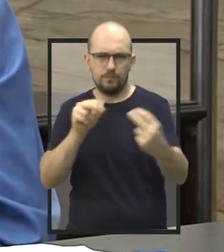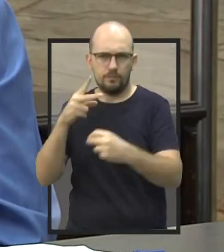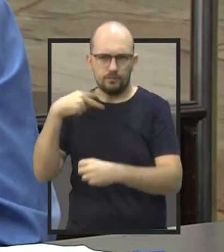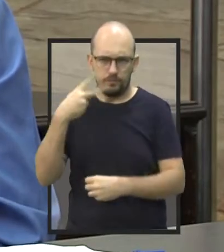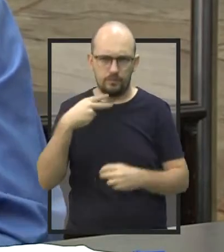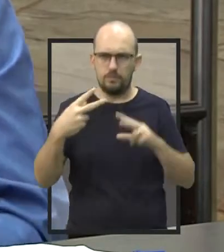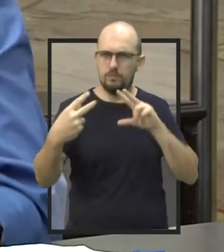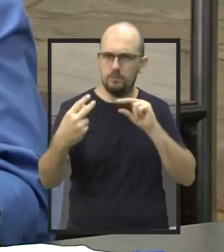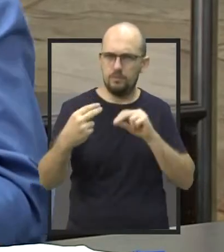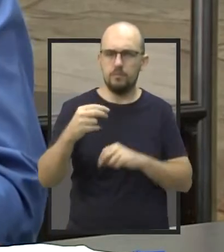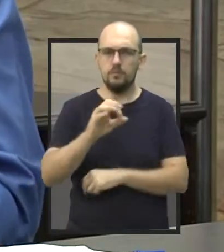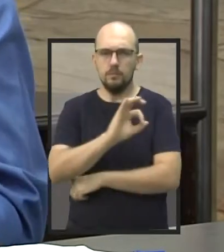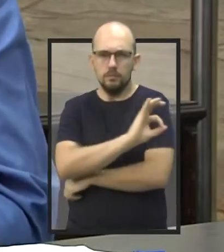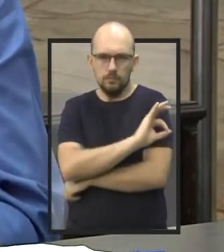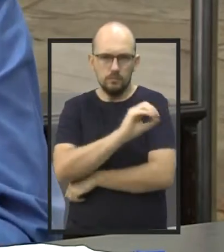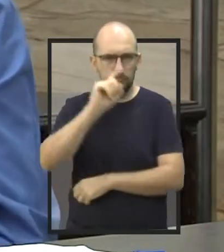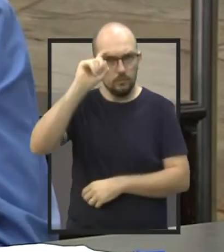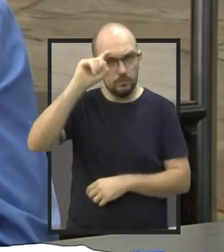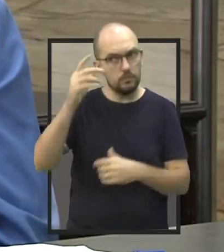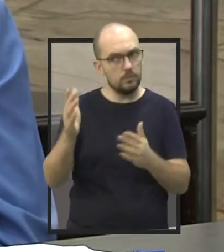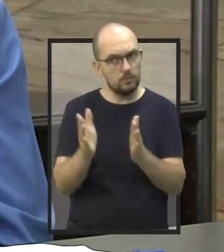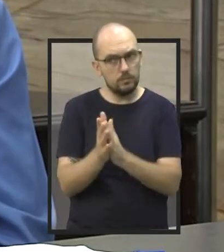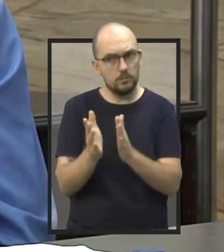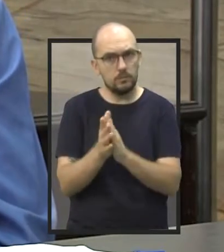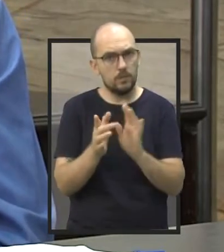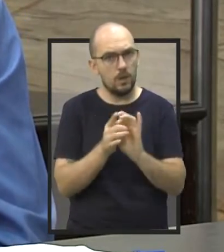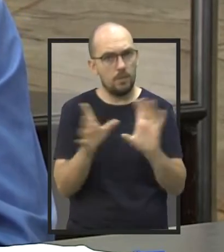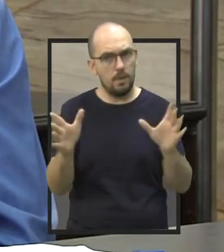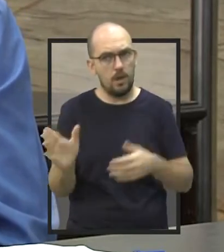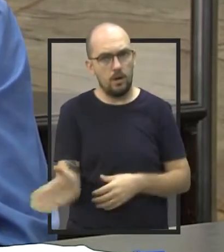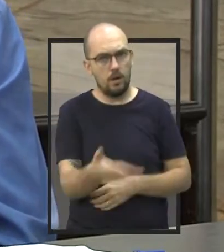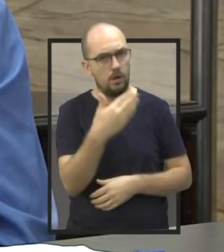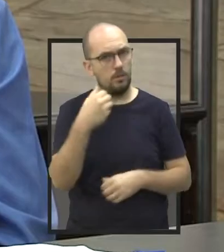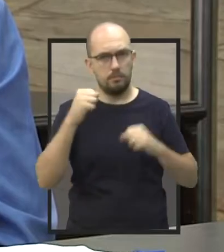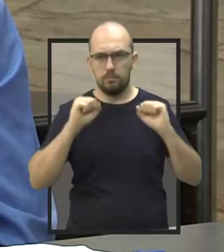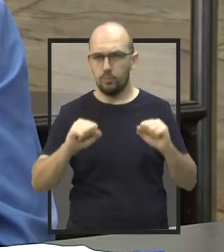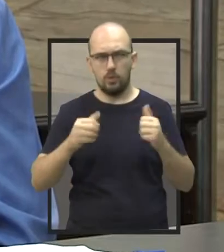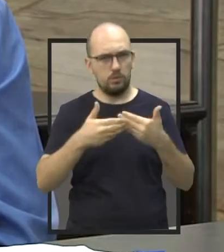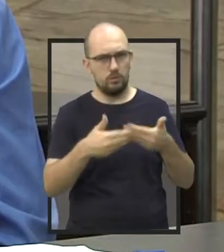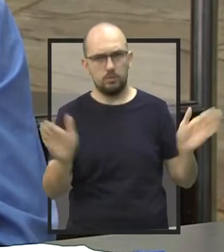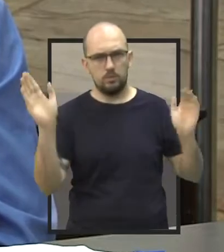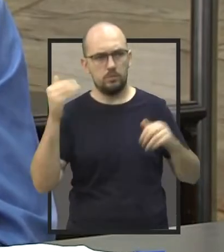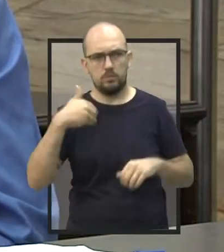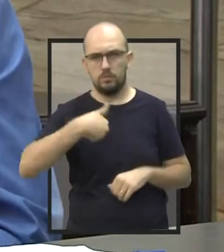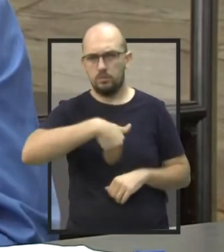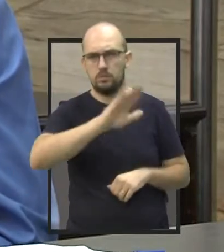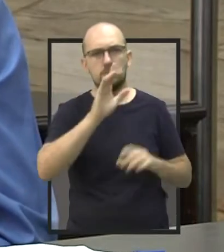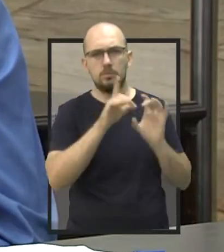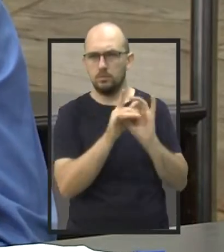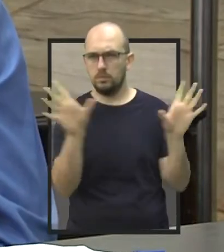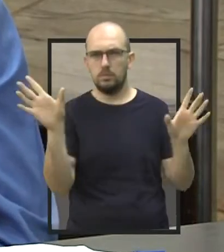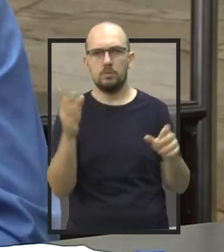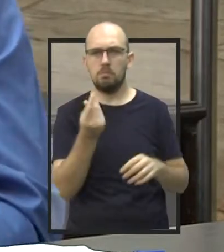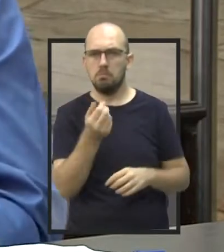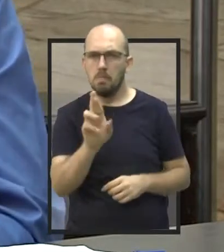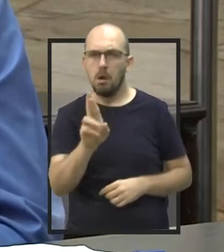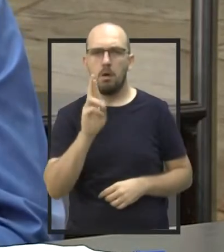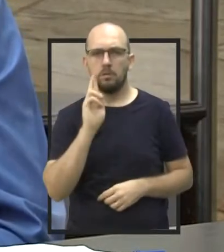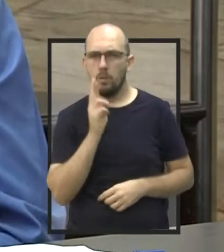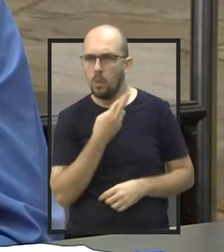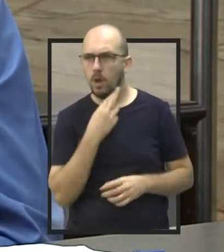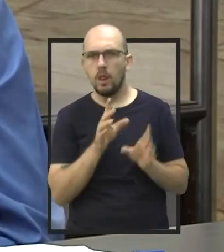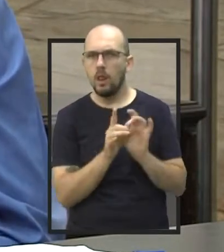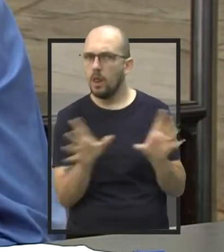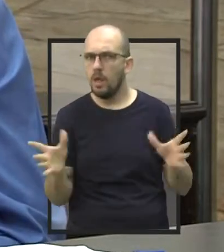no sentido de que tem que liberar o comércio, tem que liberar os restaurantes, os bares, porque não dá mais. E